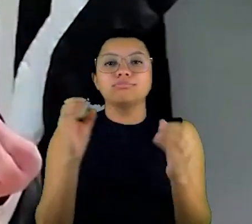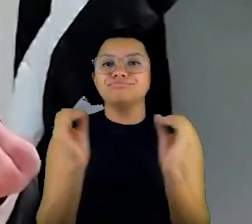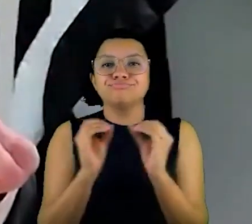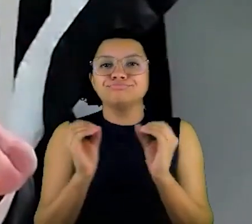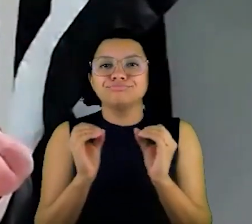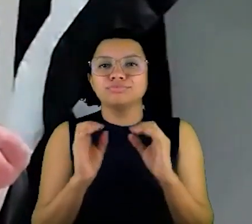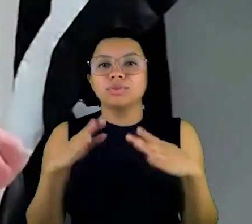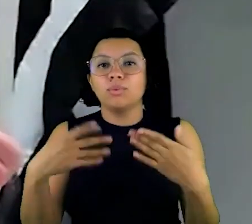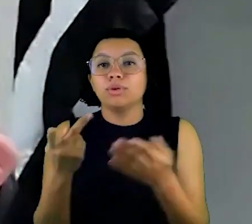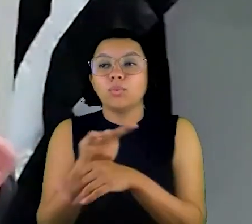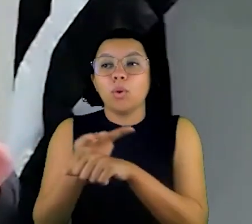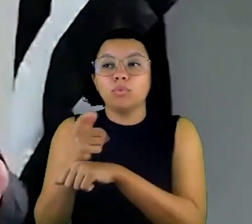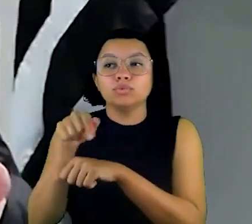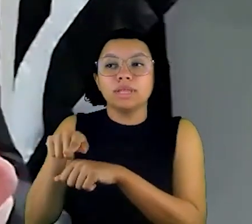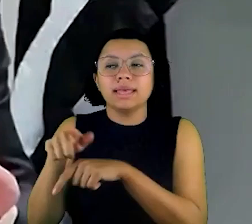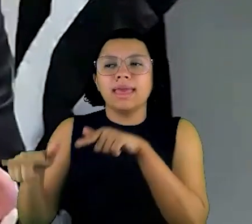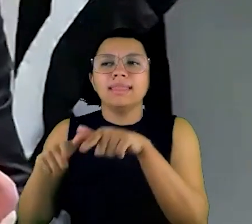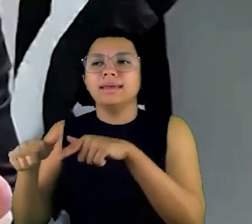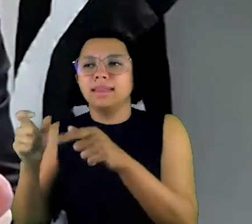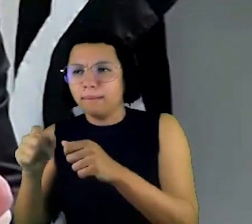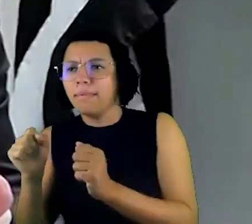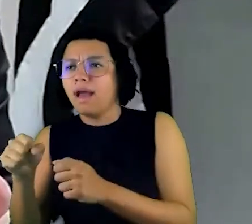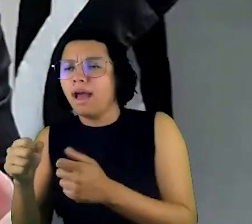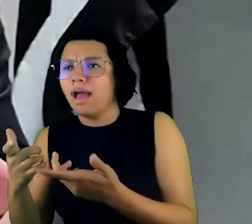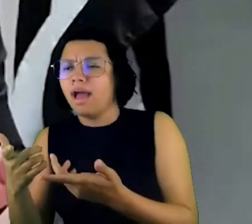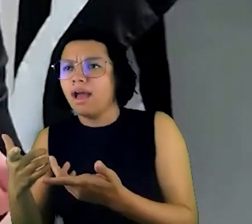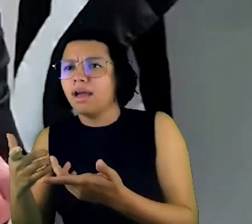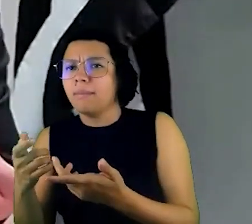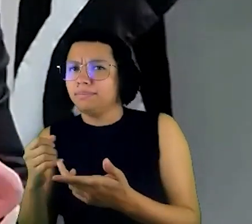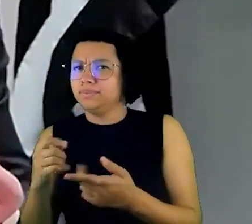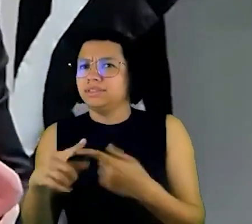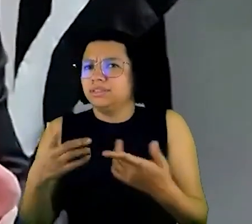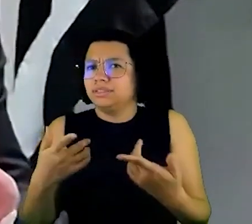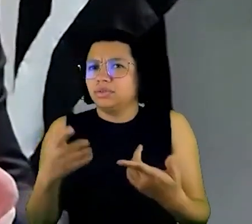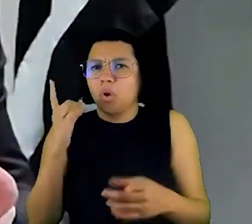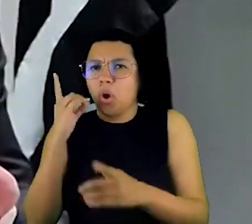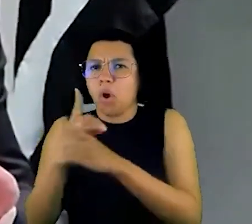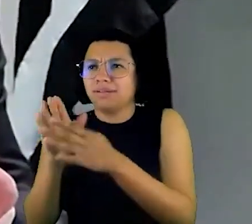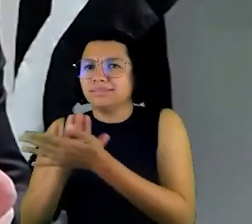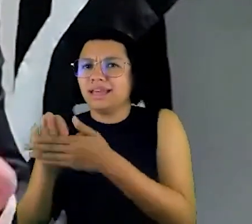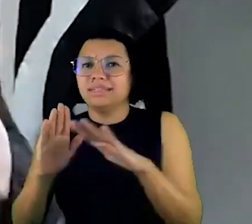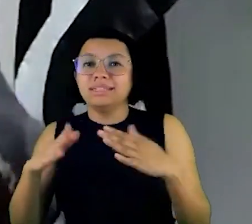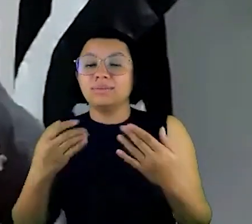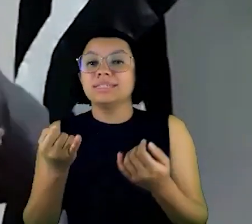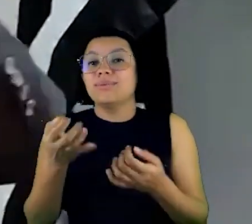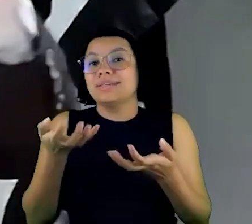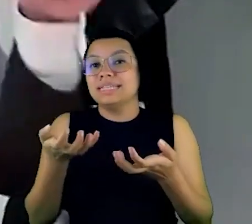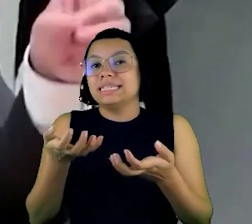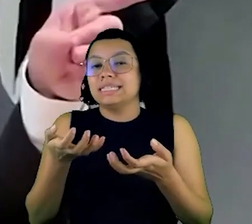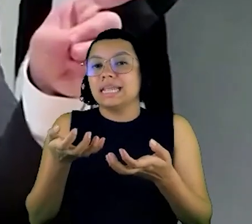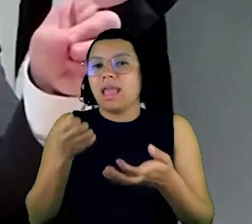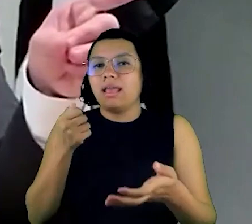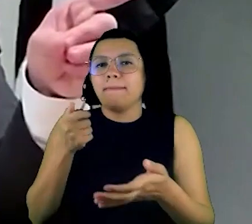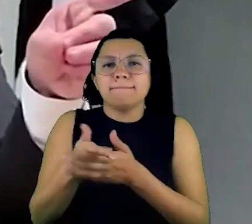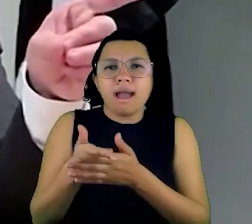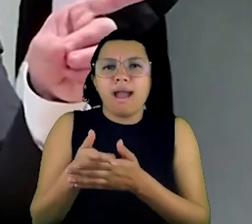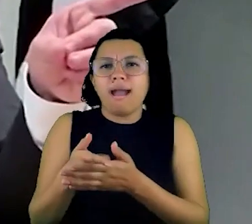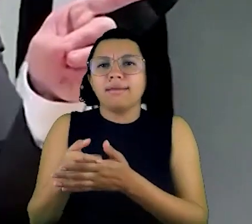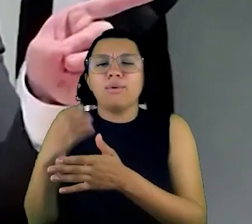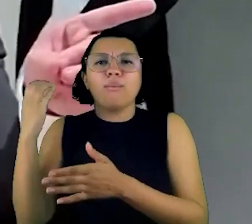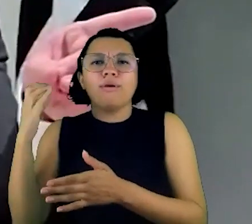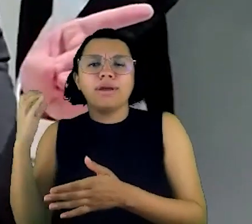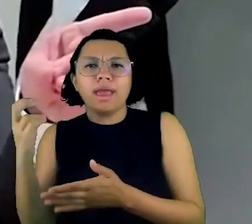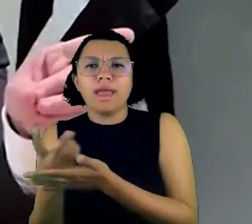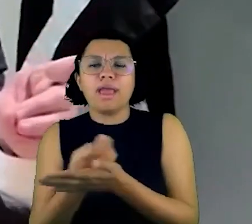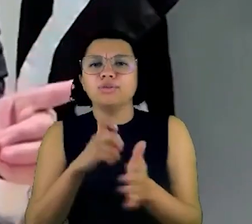busco o patrimônio daquela que é operacional, encontro nada. Se eu quiser quitar o crédito tributário, eu tenho que chegar na outra empresa.